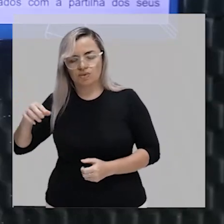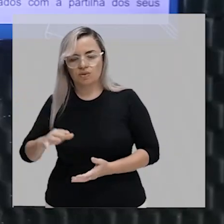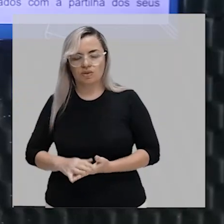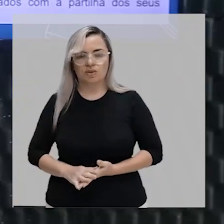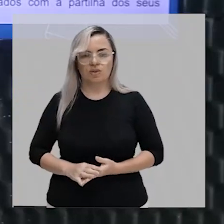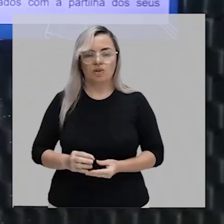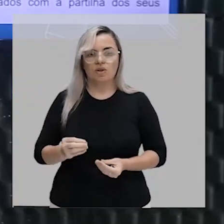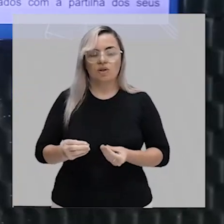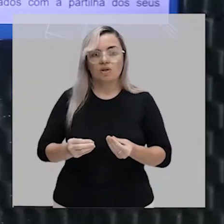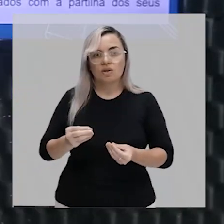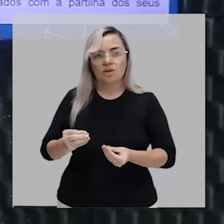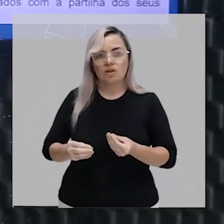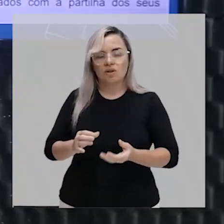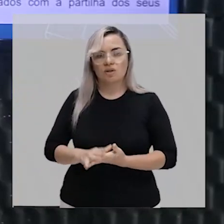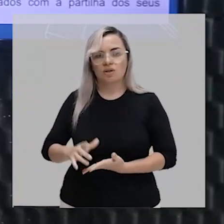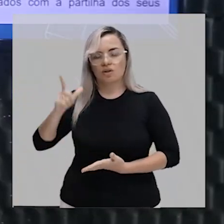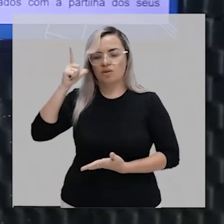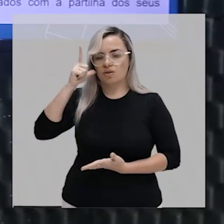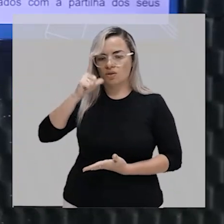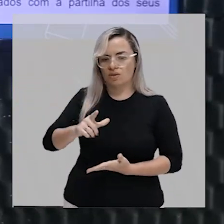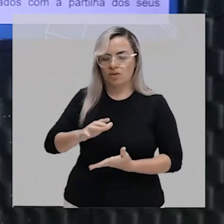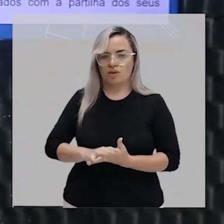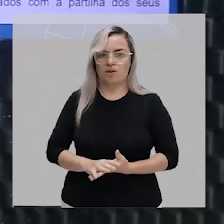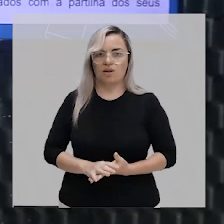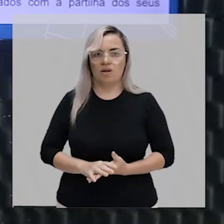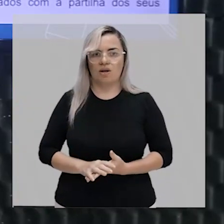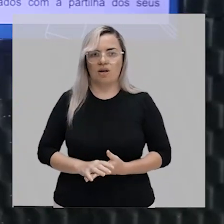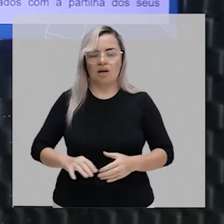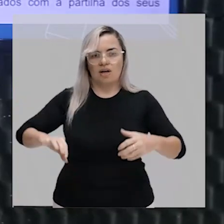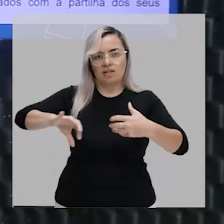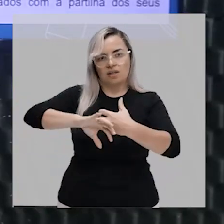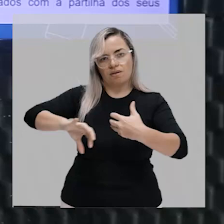Uma forma de garantir a partilha,